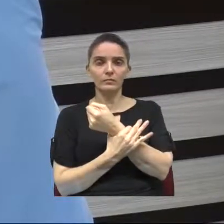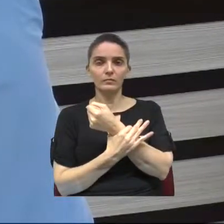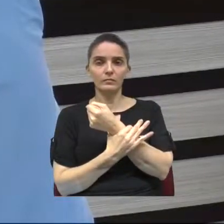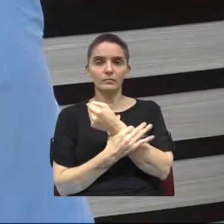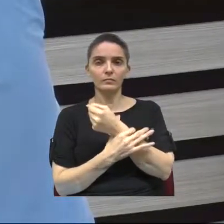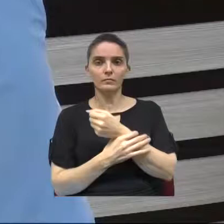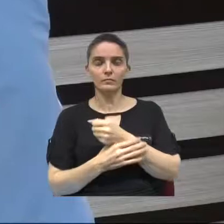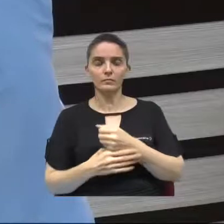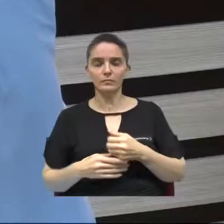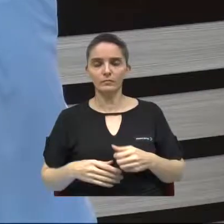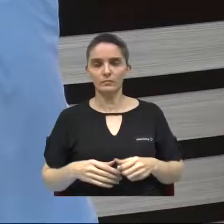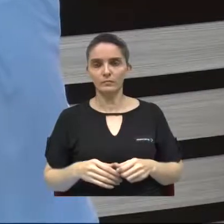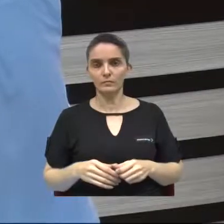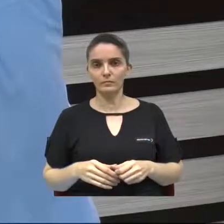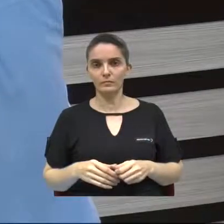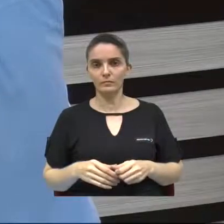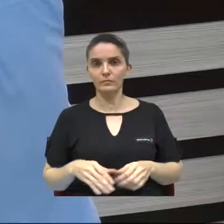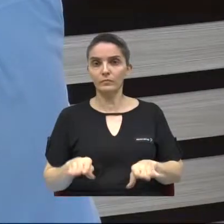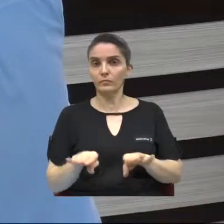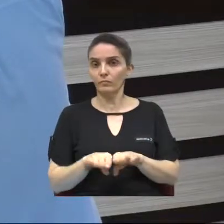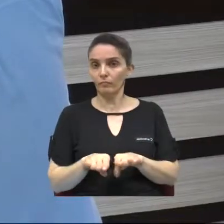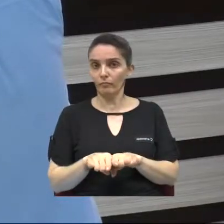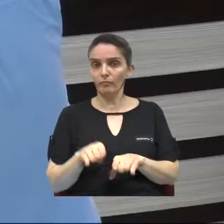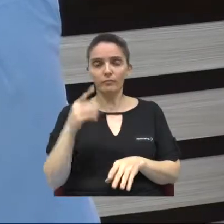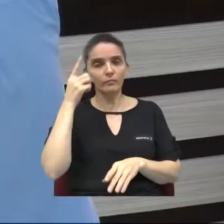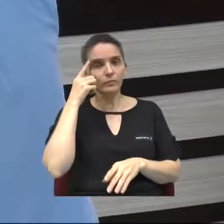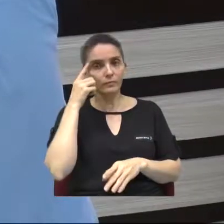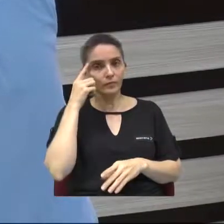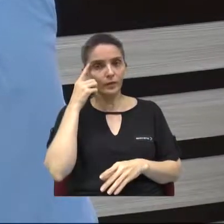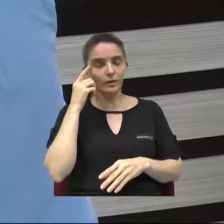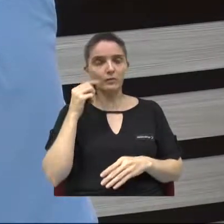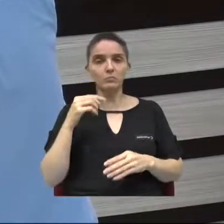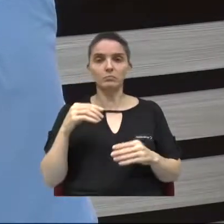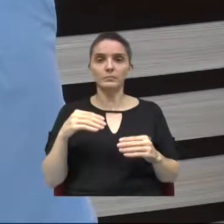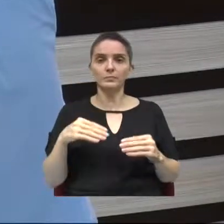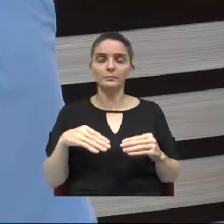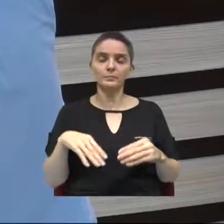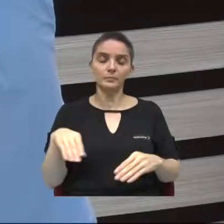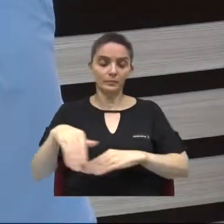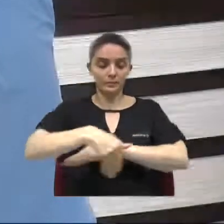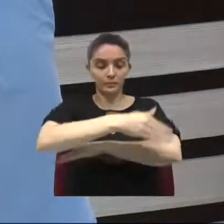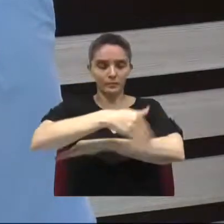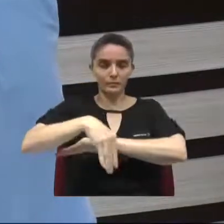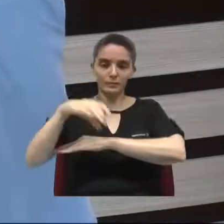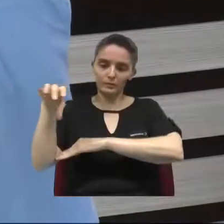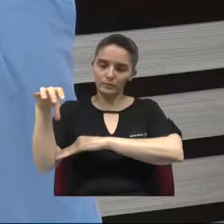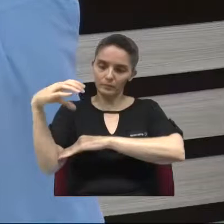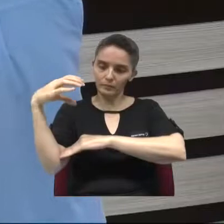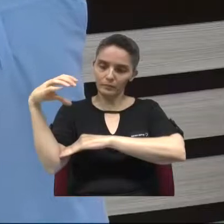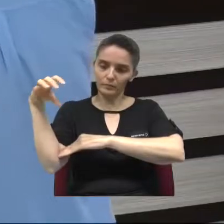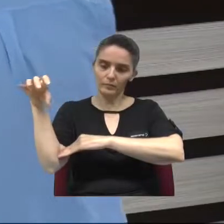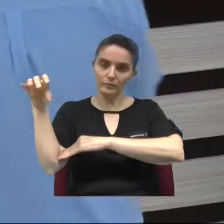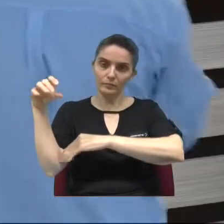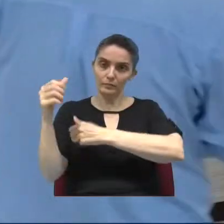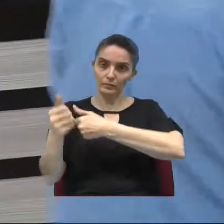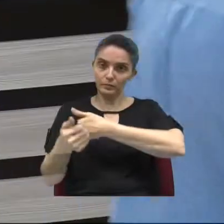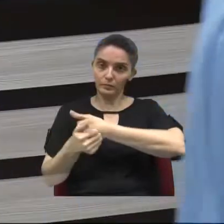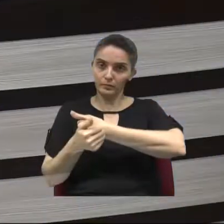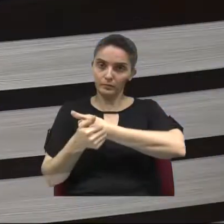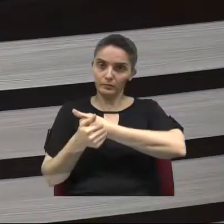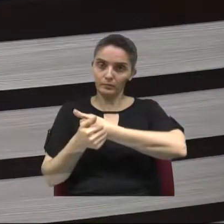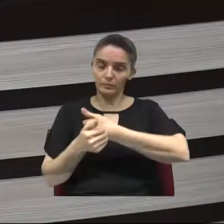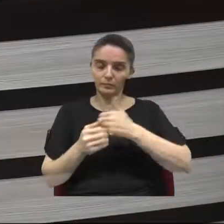justamente baseado nisso também, na questão das casas, de terem câmeras nas ruas, né, nas entradas das suas residências, e com